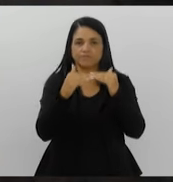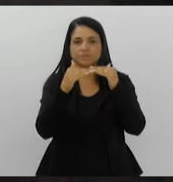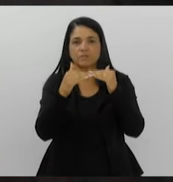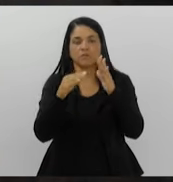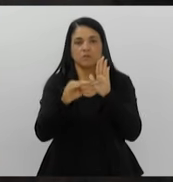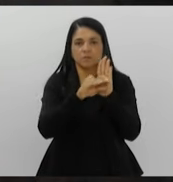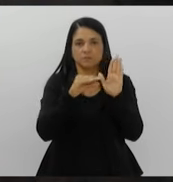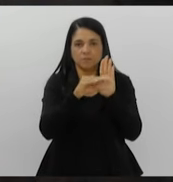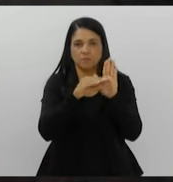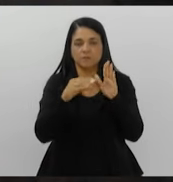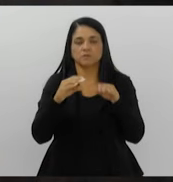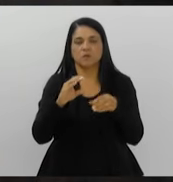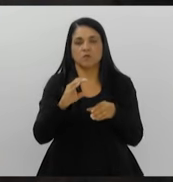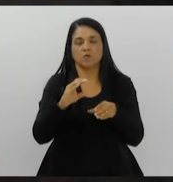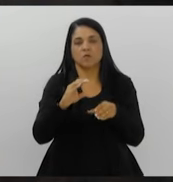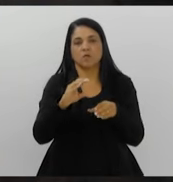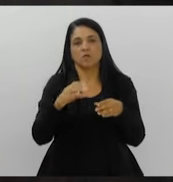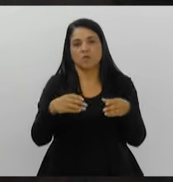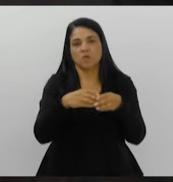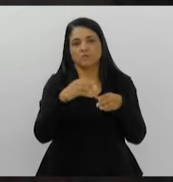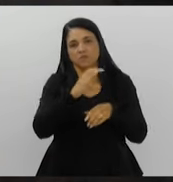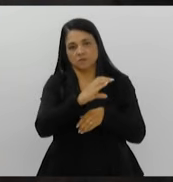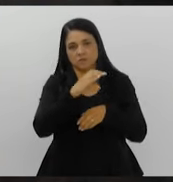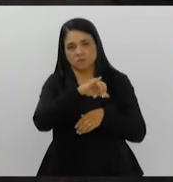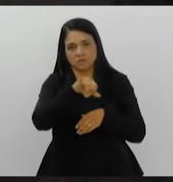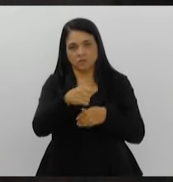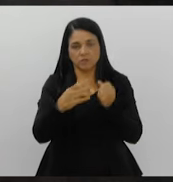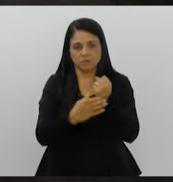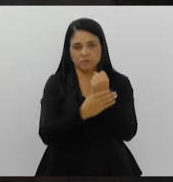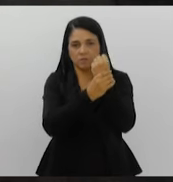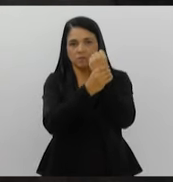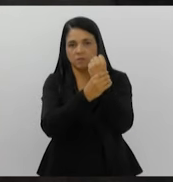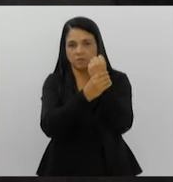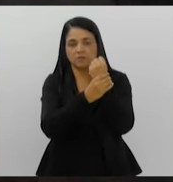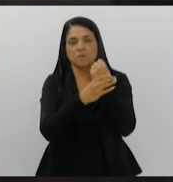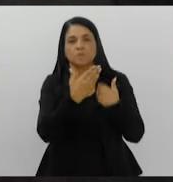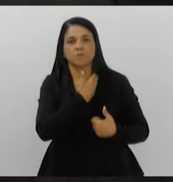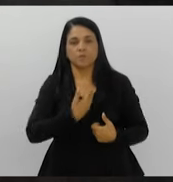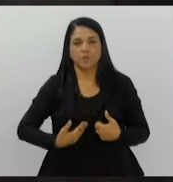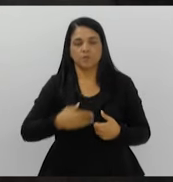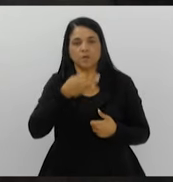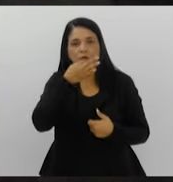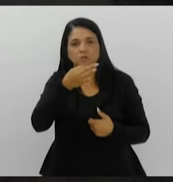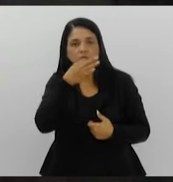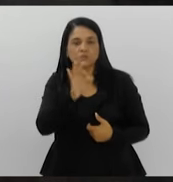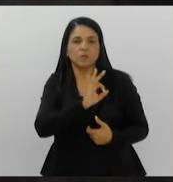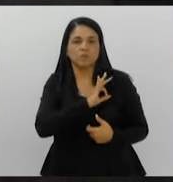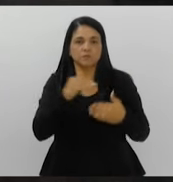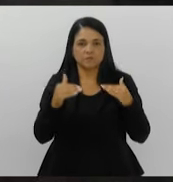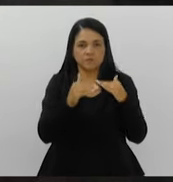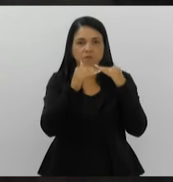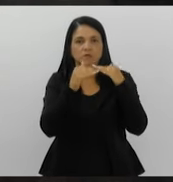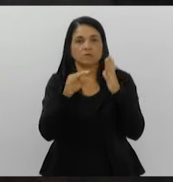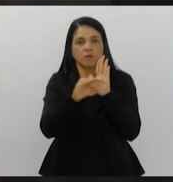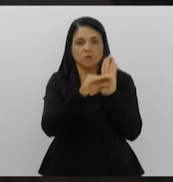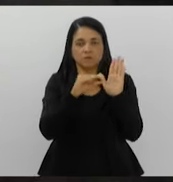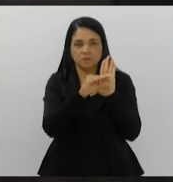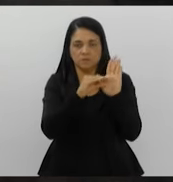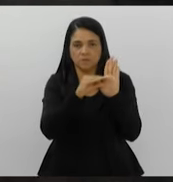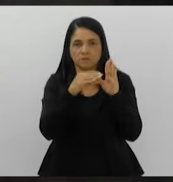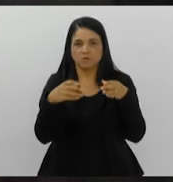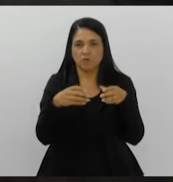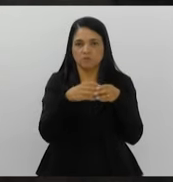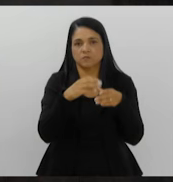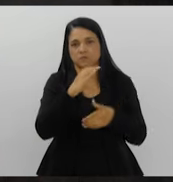as emendas da Comissão de Constituição e Justiça, de Segurança Pública e Assuntos de Polícia favorável, com a emenda das comissões